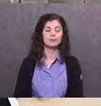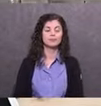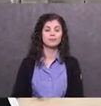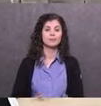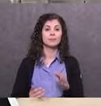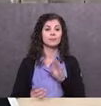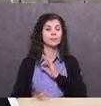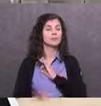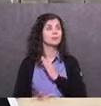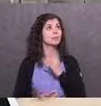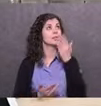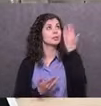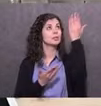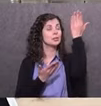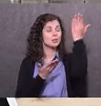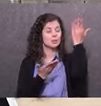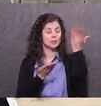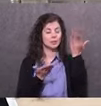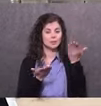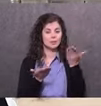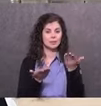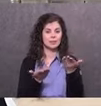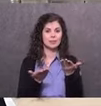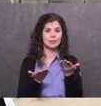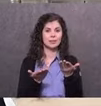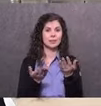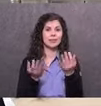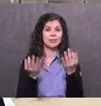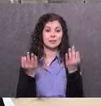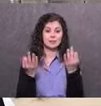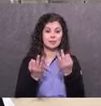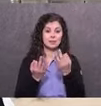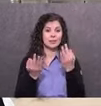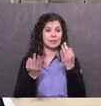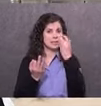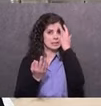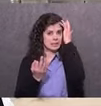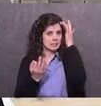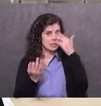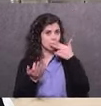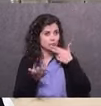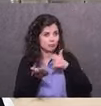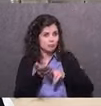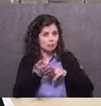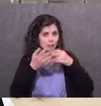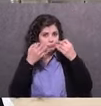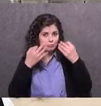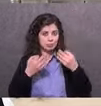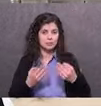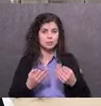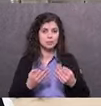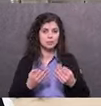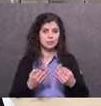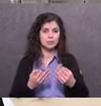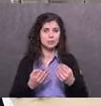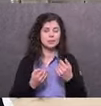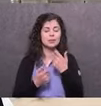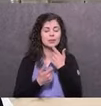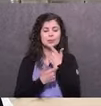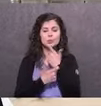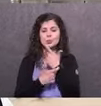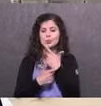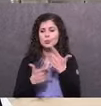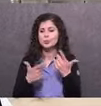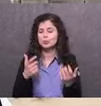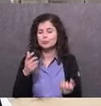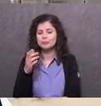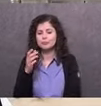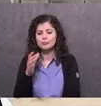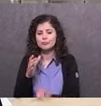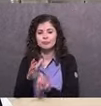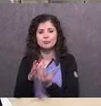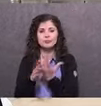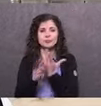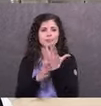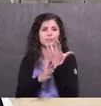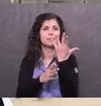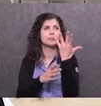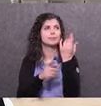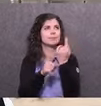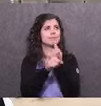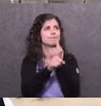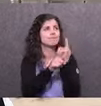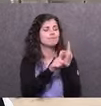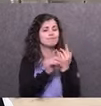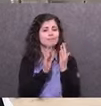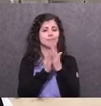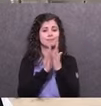Senhor, sois verdadeiramente santo, sois a fonte de toda a santidade.